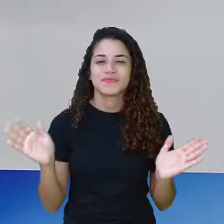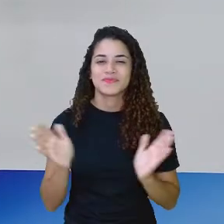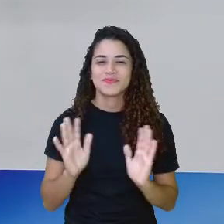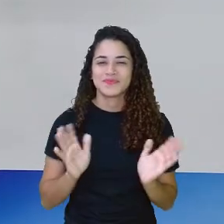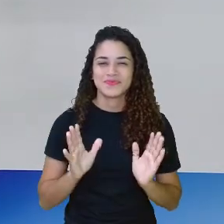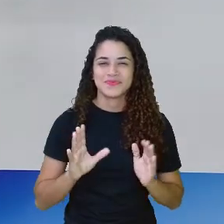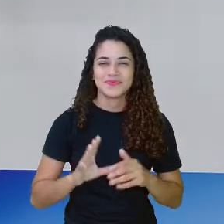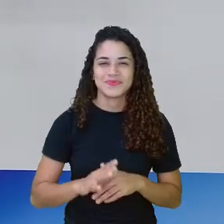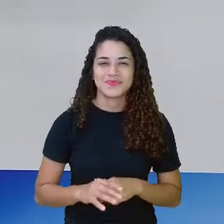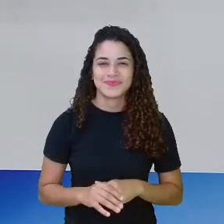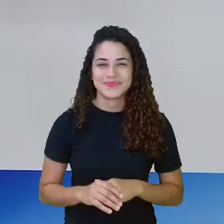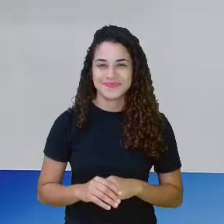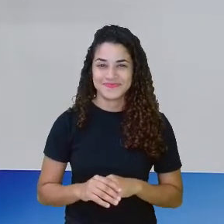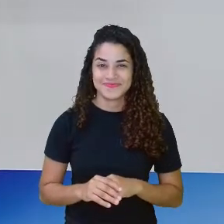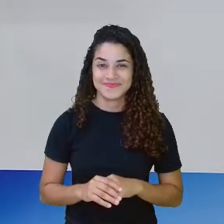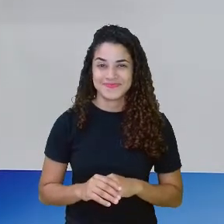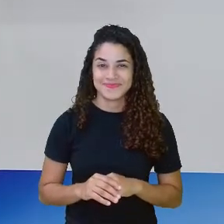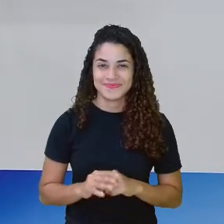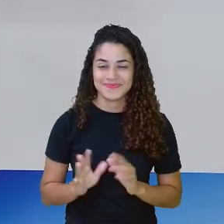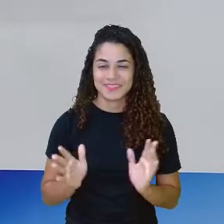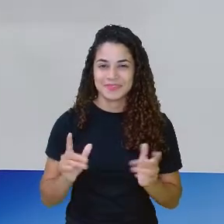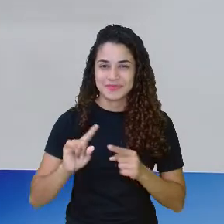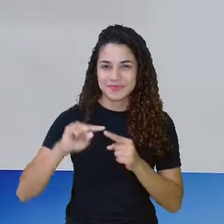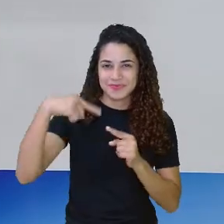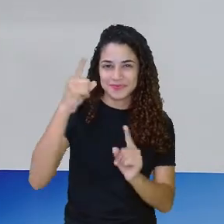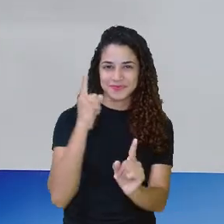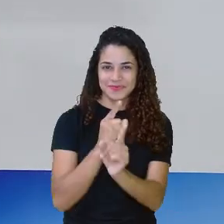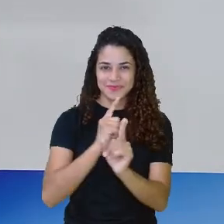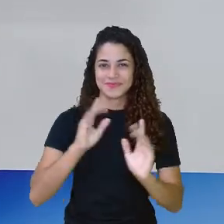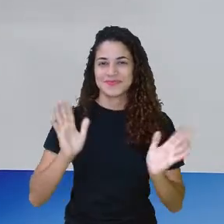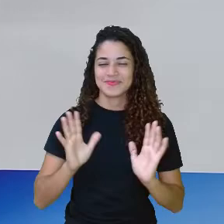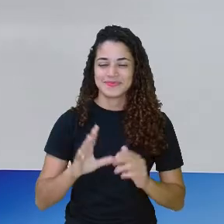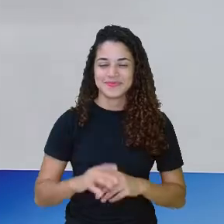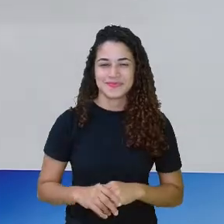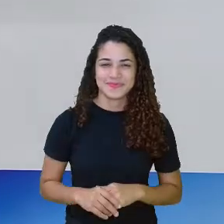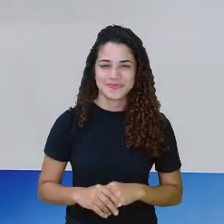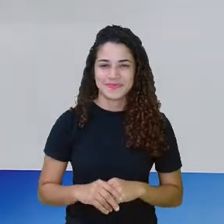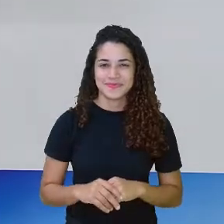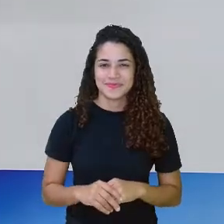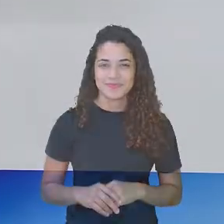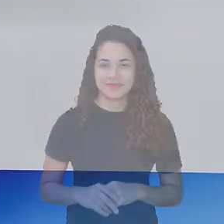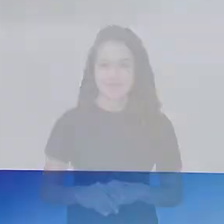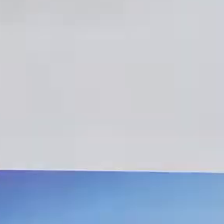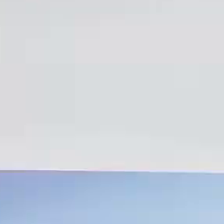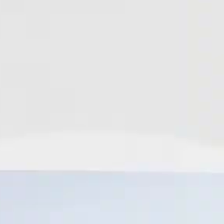grande no coração de vocês e até a próxima aula. Tchau, tchau, minha gente!